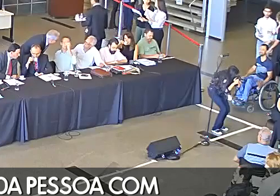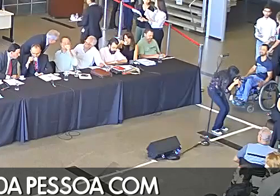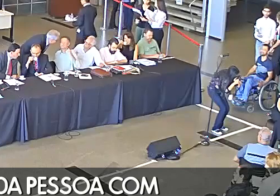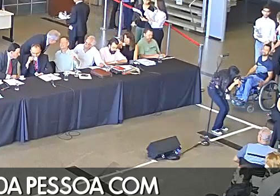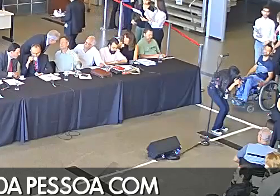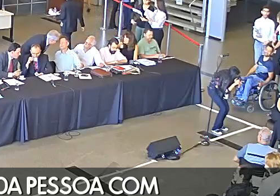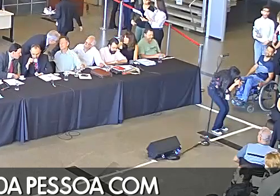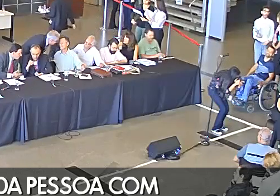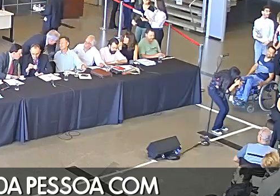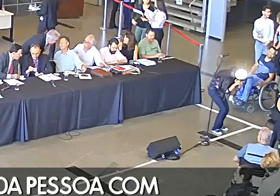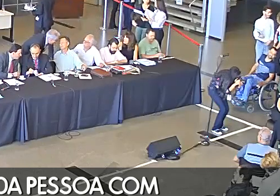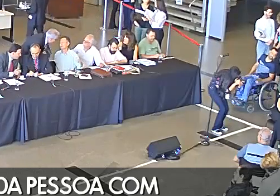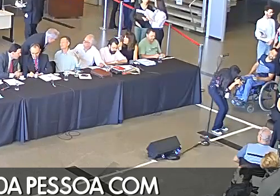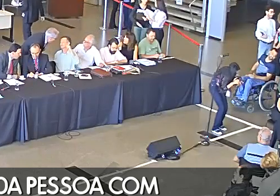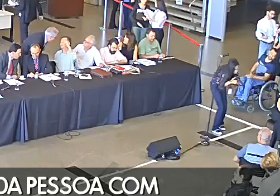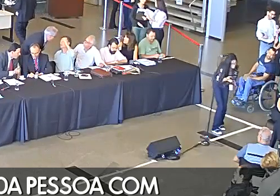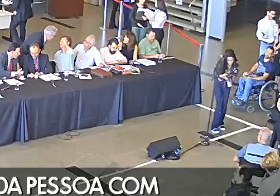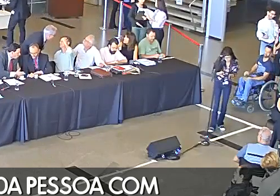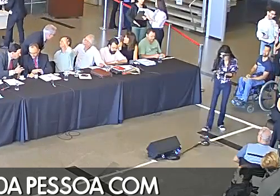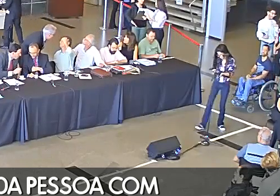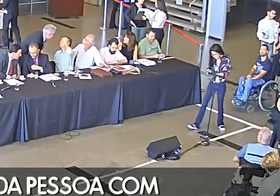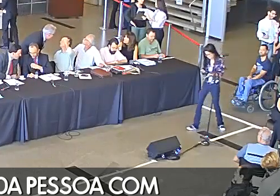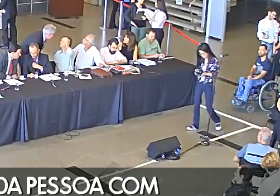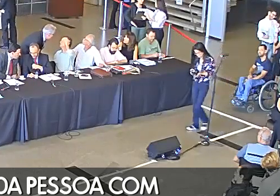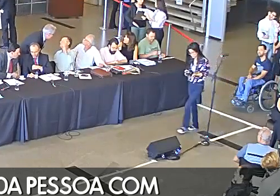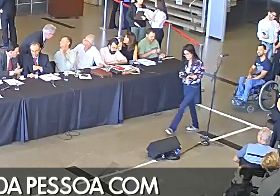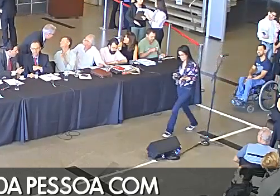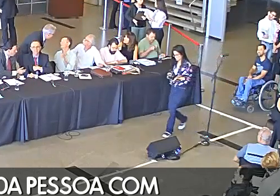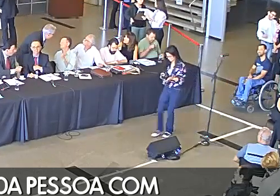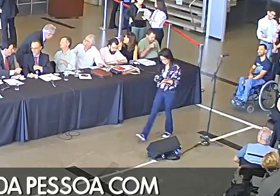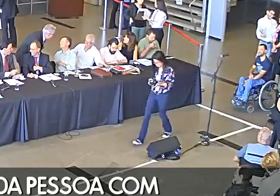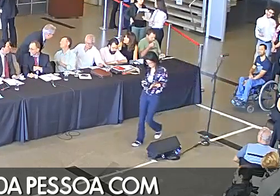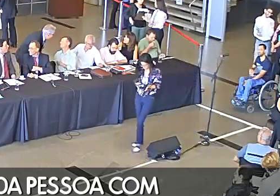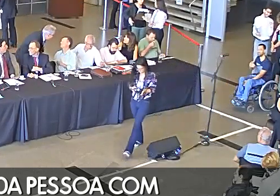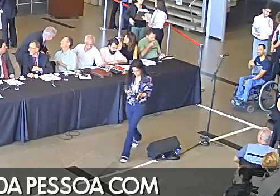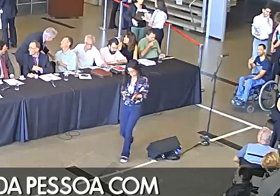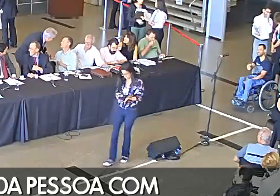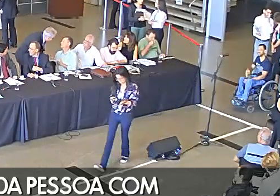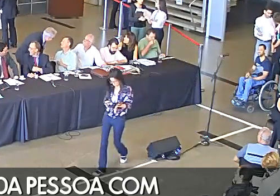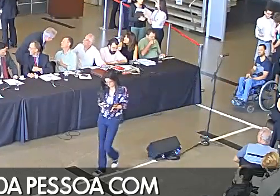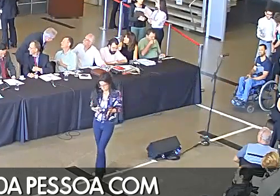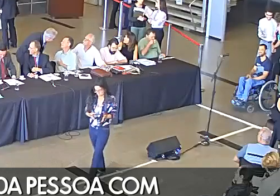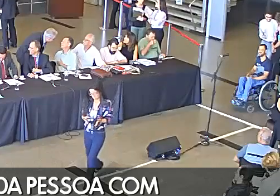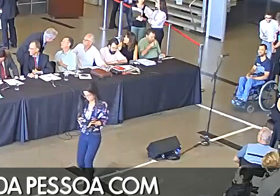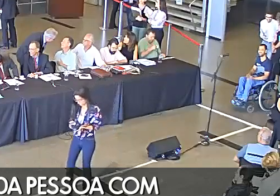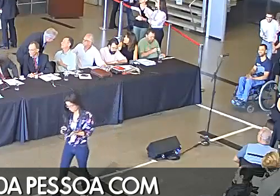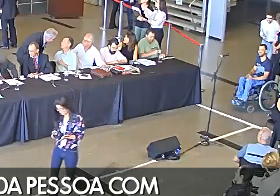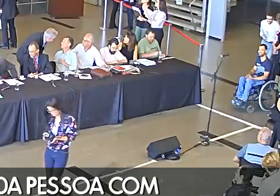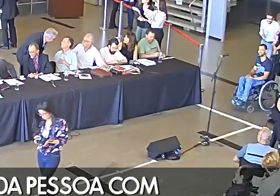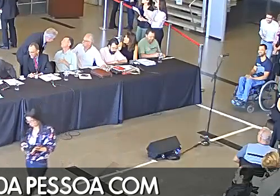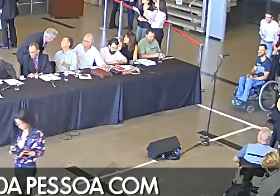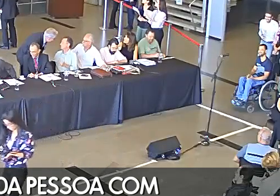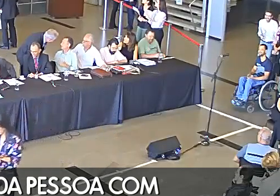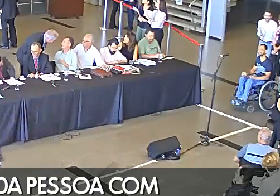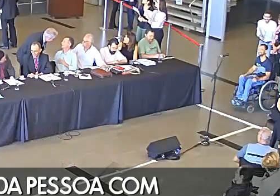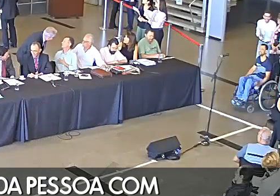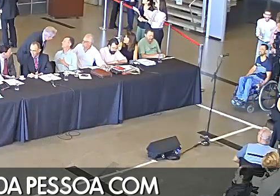motivo da manifestação é a falta de acessibilidade nos ônibus de viagem intermunicipais e